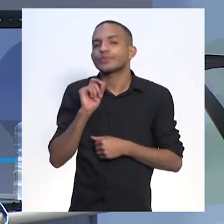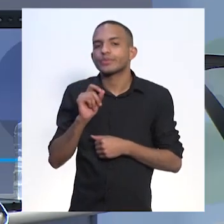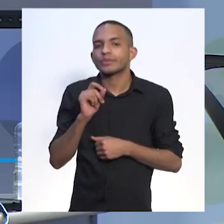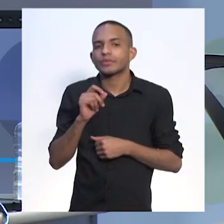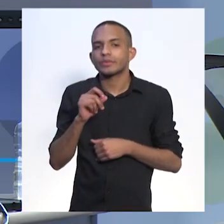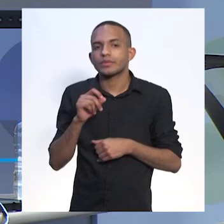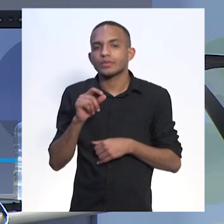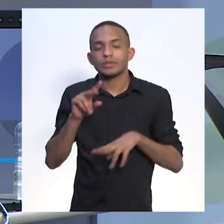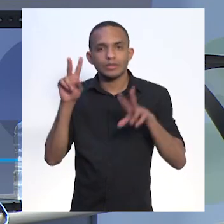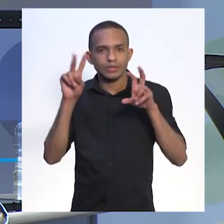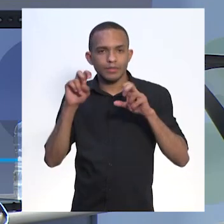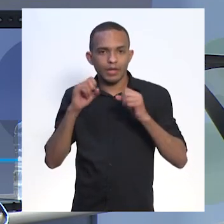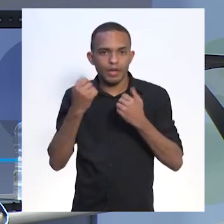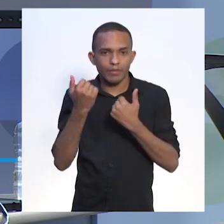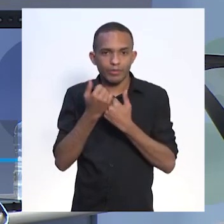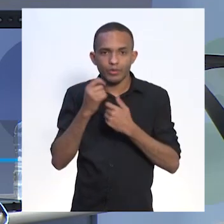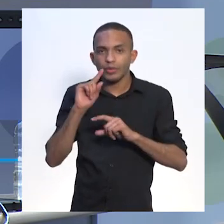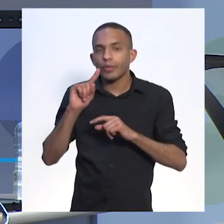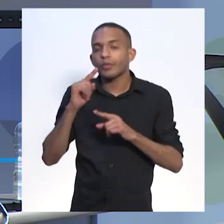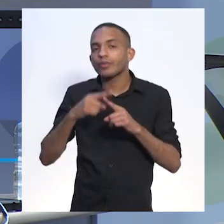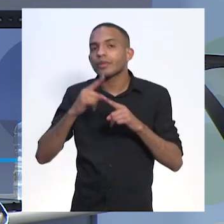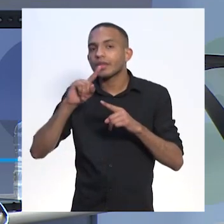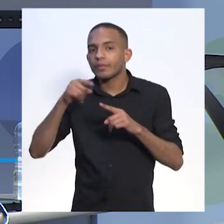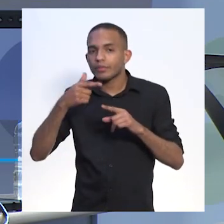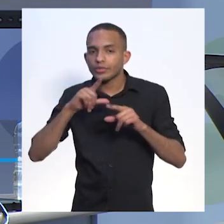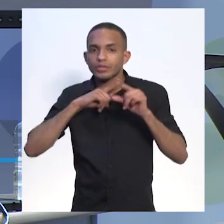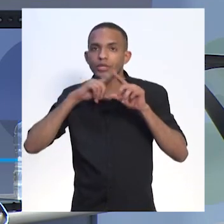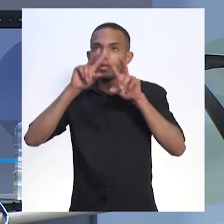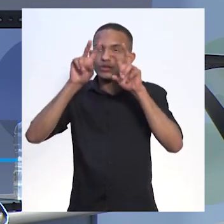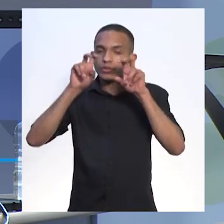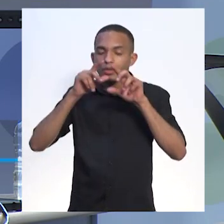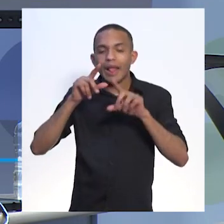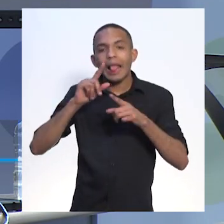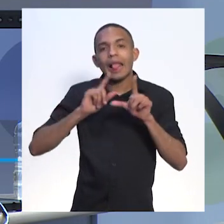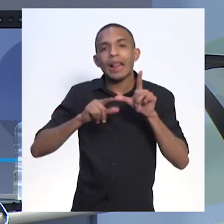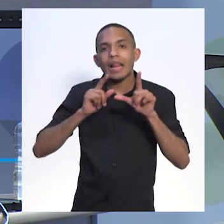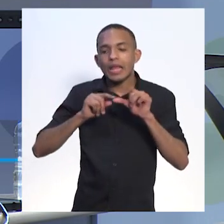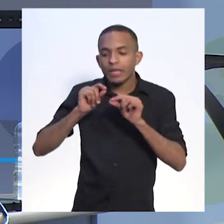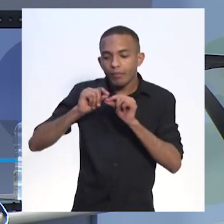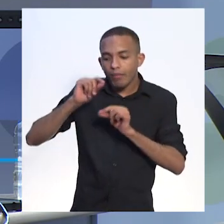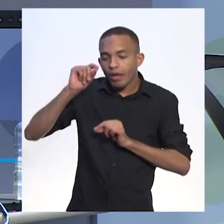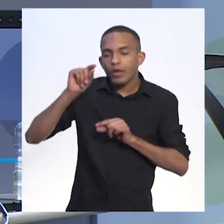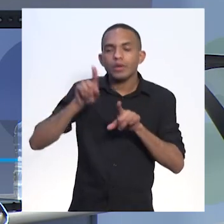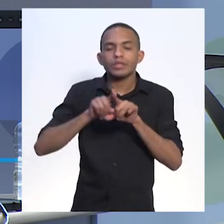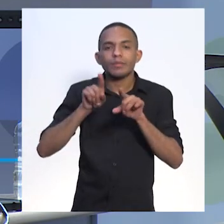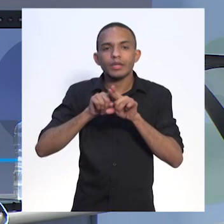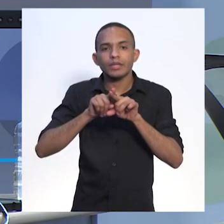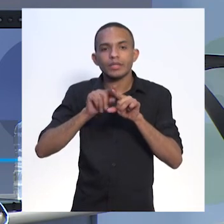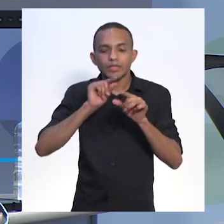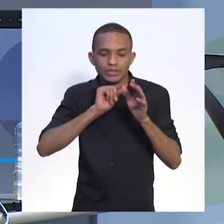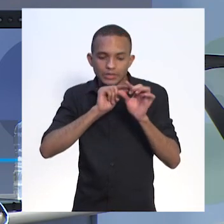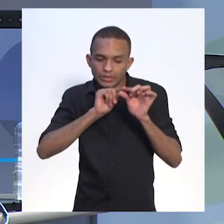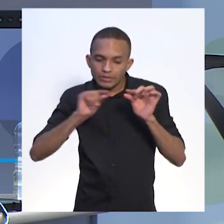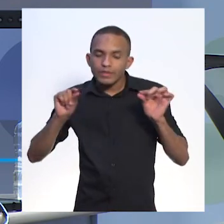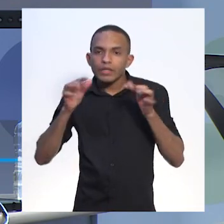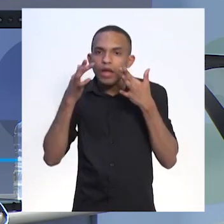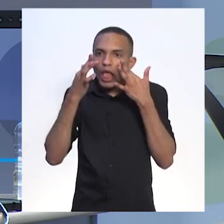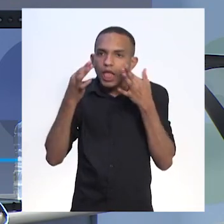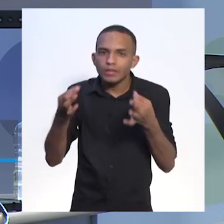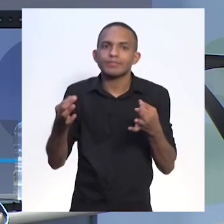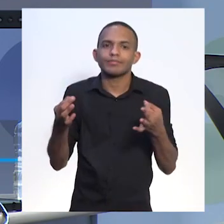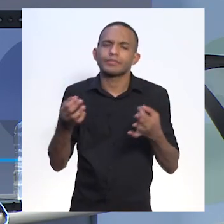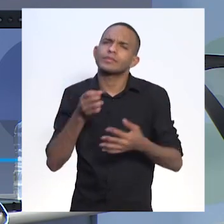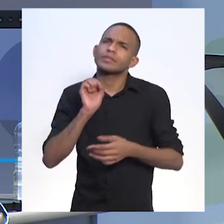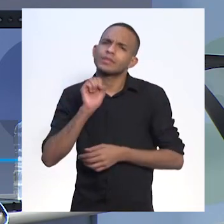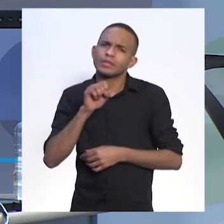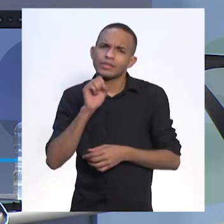este seria o título auxiliar, pois vem depois do título, tem uma letra maior do que o normal do texto e está grifado por chamar mais atenção. Normalmente, sim, às vezes